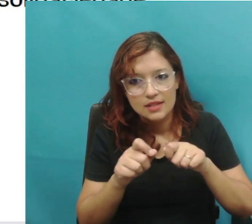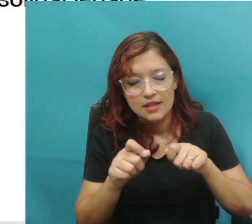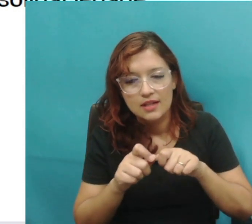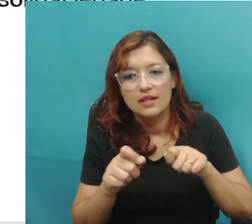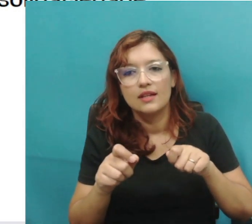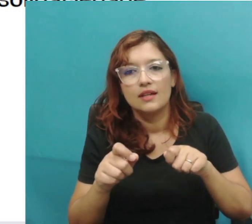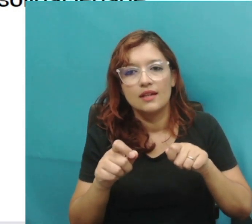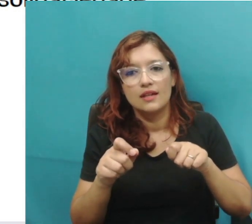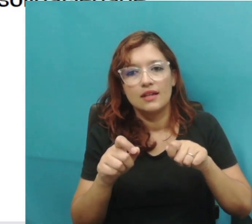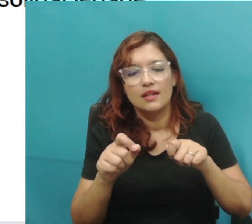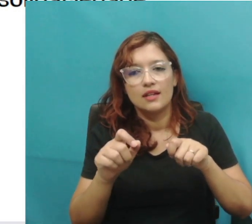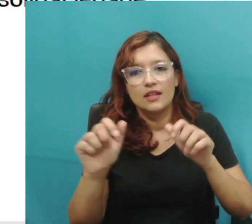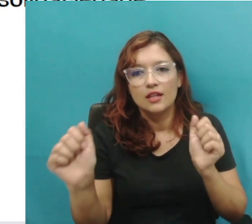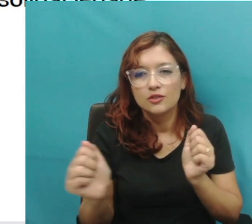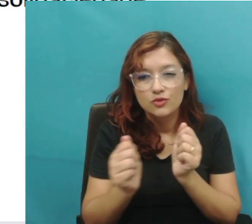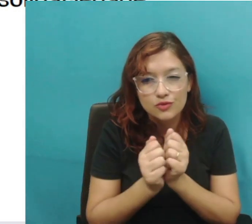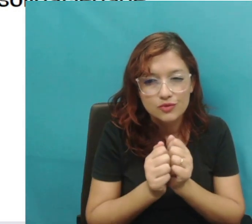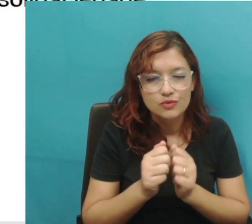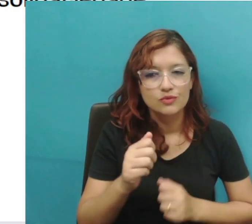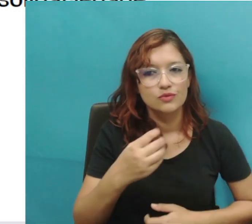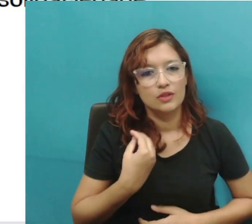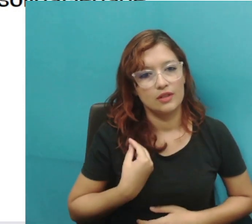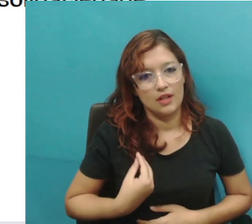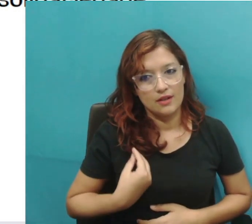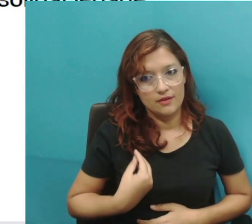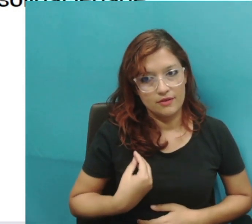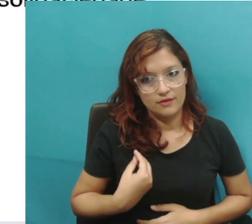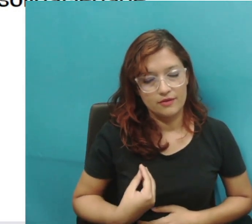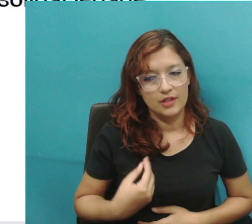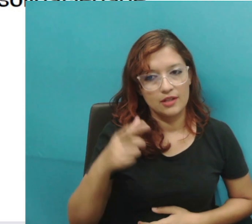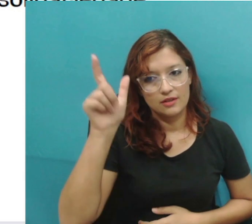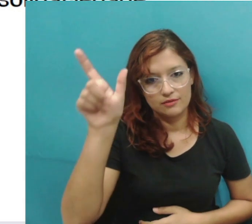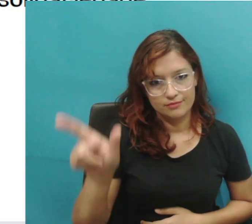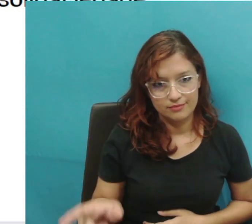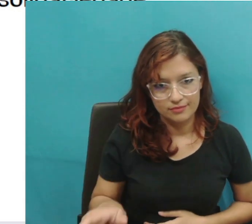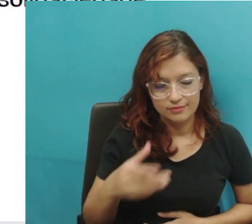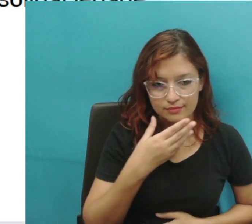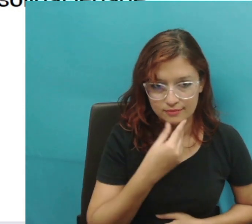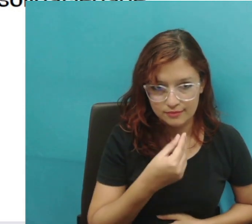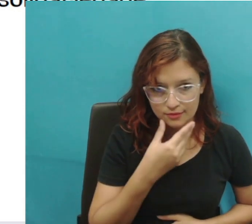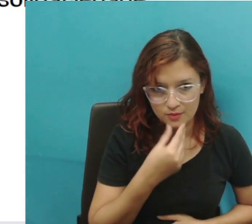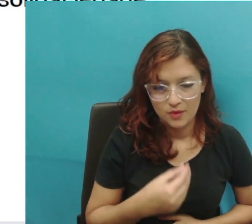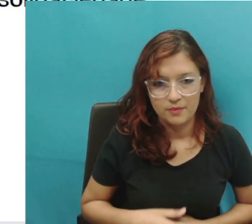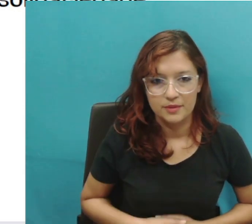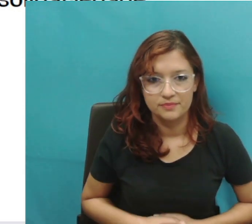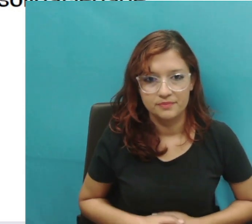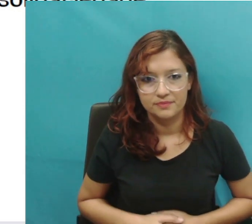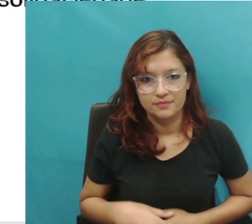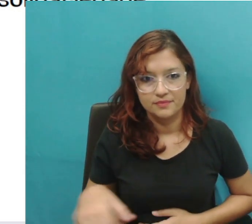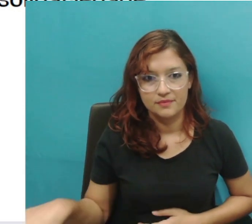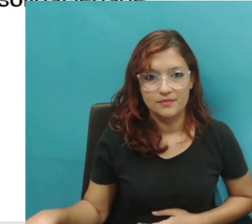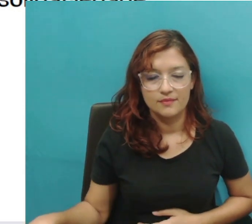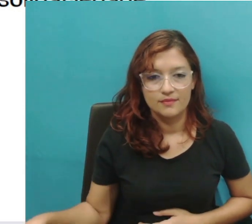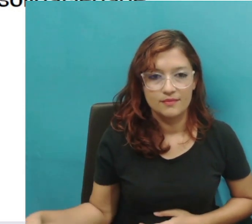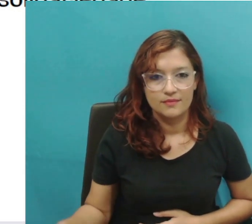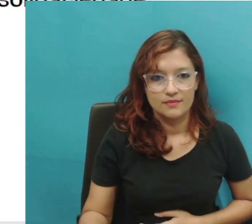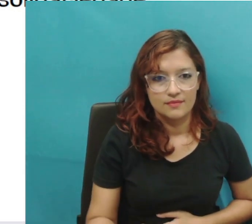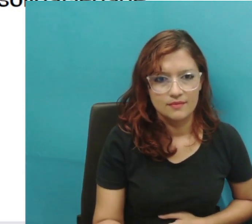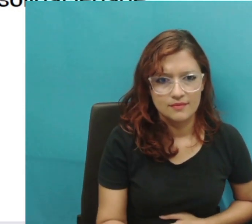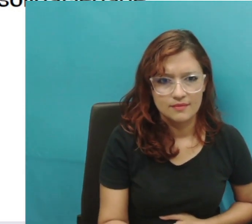Aí devem fazer parte da vida do homem.